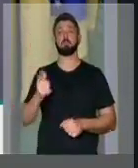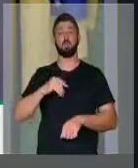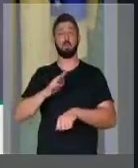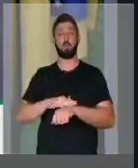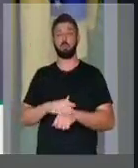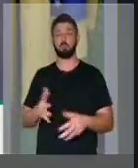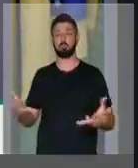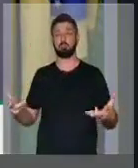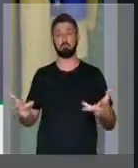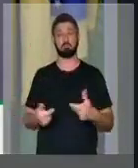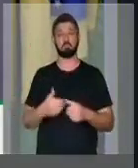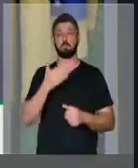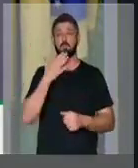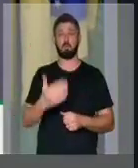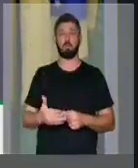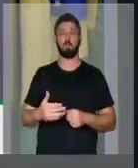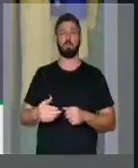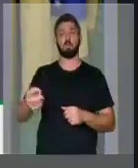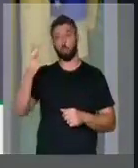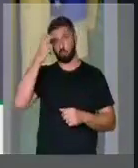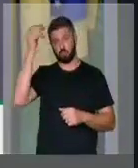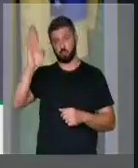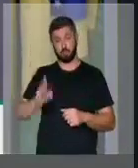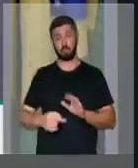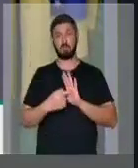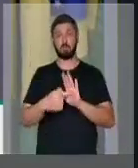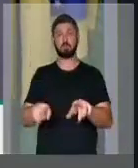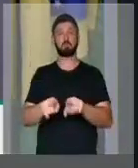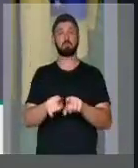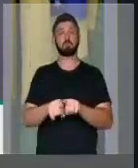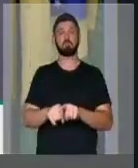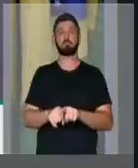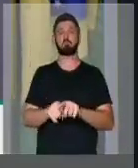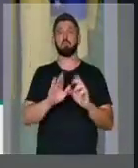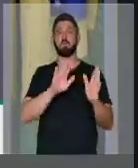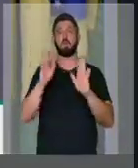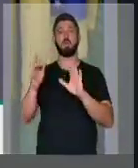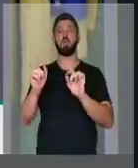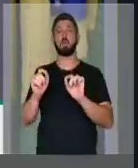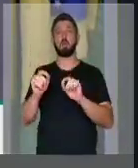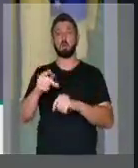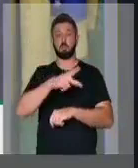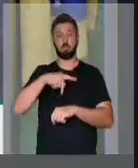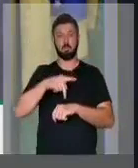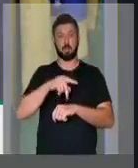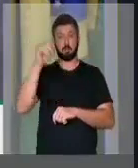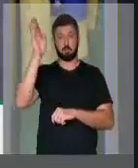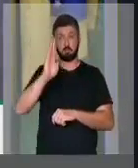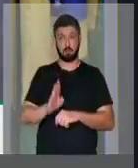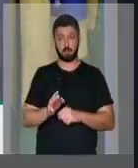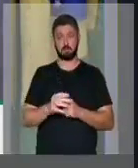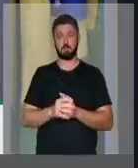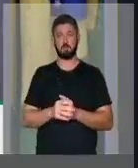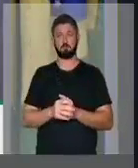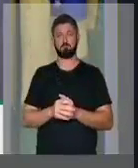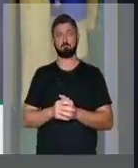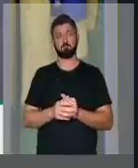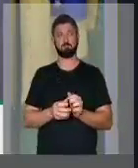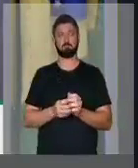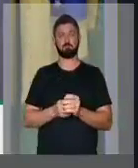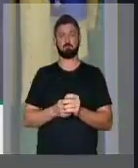vitalidade da cultura brasileira e mostra, ao mesmo tempo, um período em que o Estado brasileiro, senhor